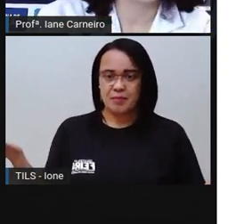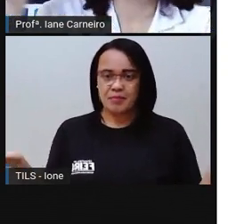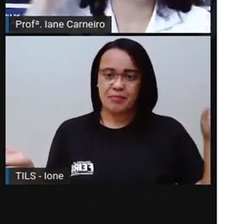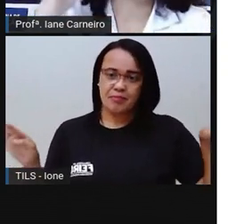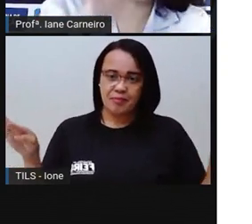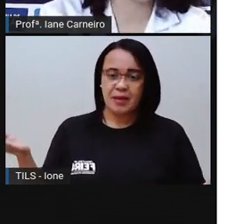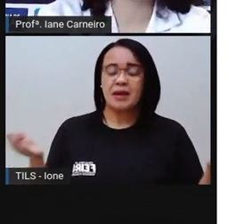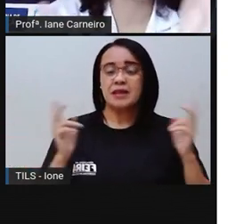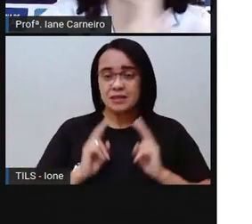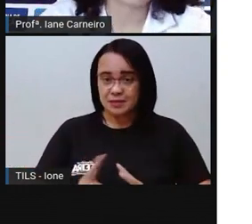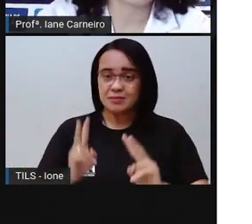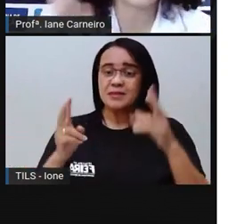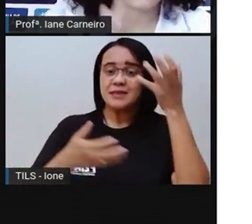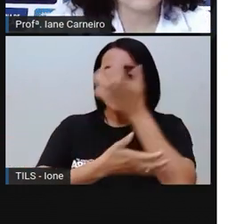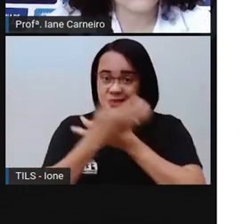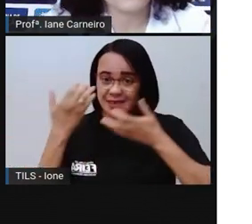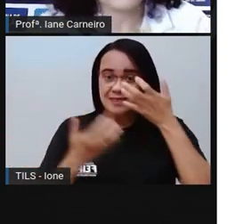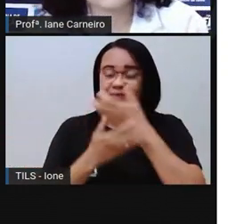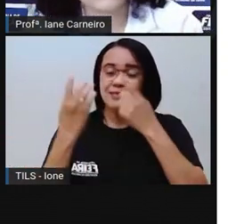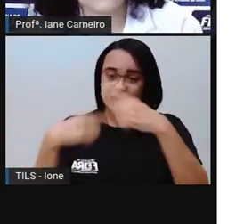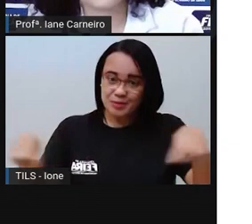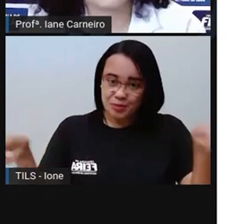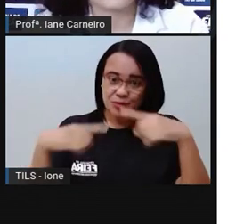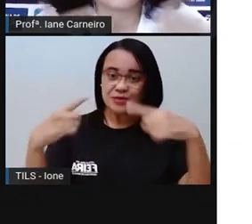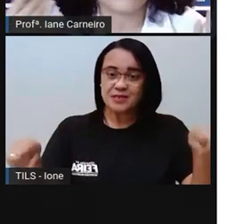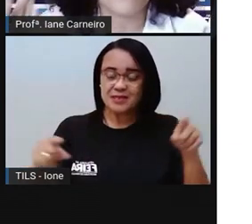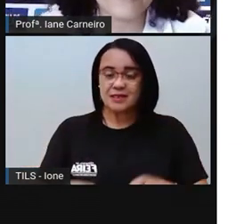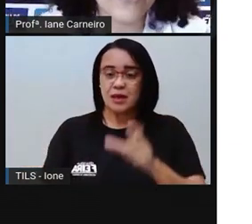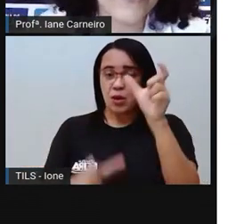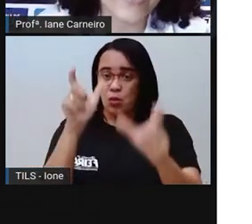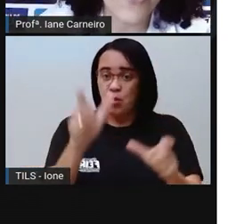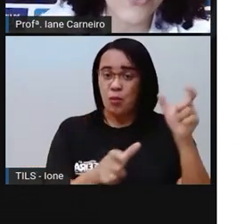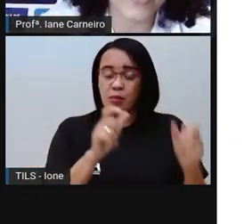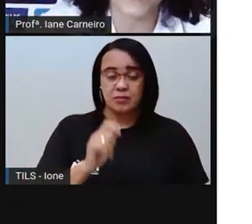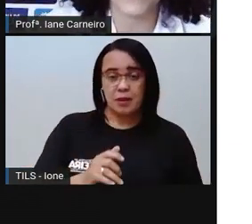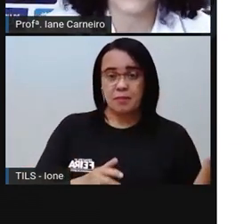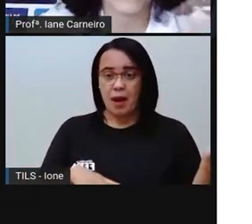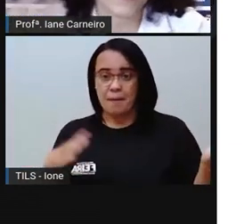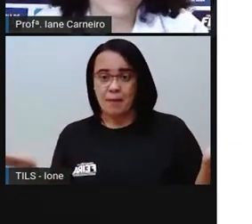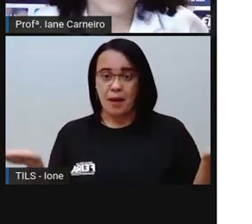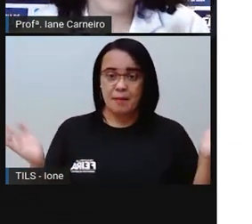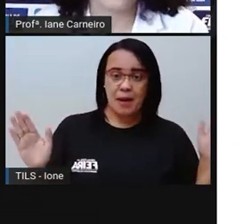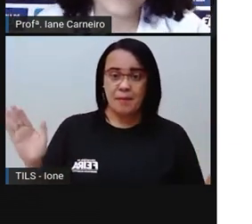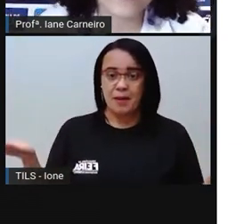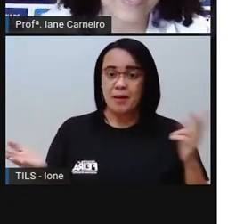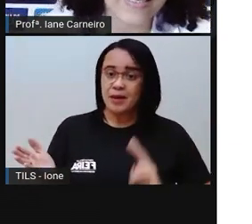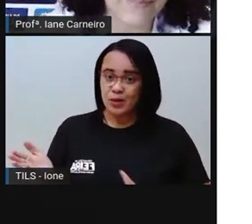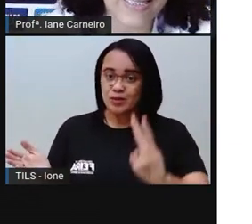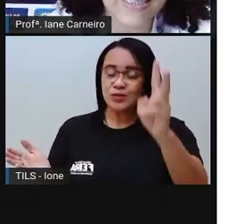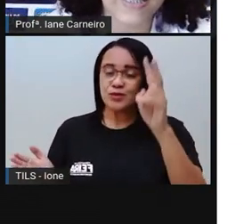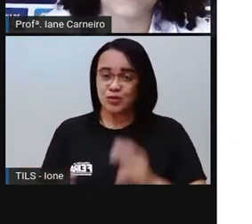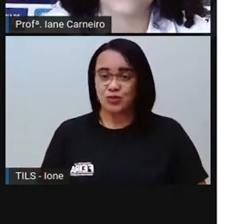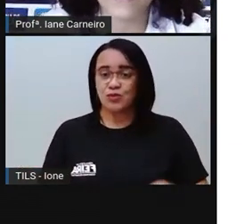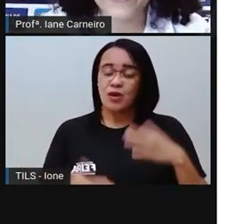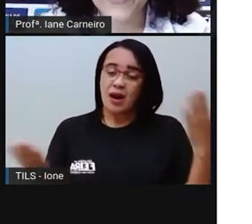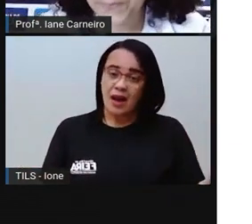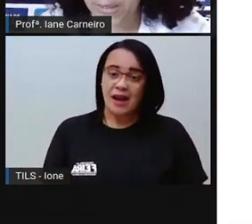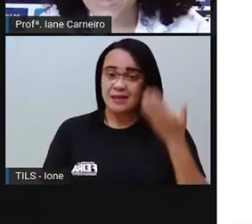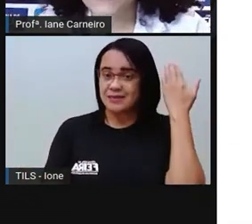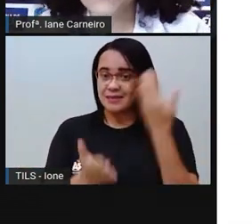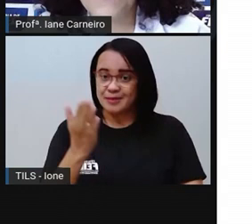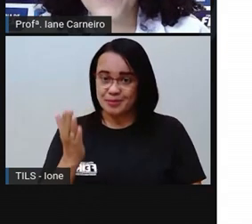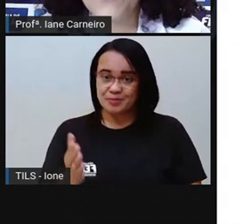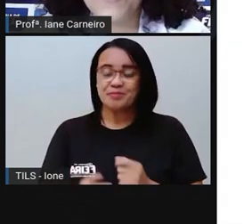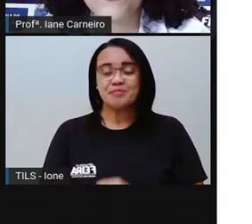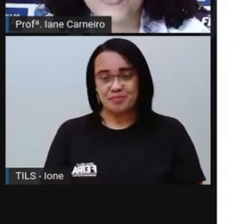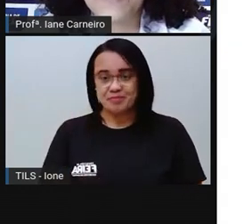invertendo. E aí vai cantando a música, uma pessoa batendo na mão da outra, né? Até que alguém saia da brincadeira, certo?